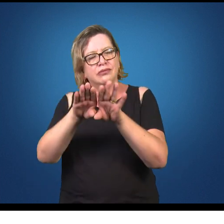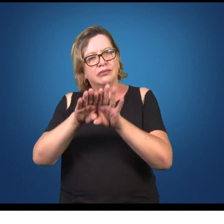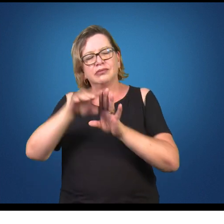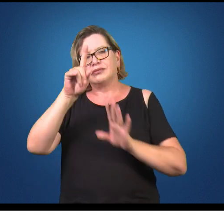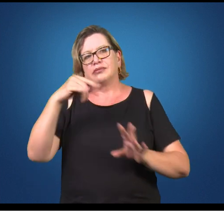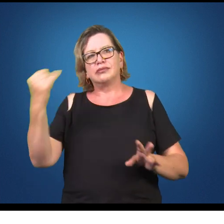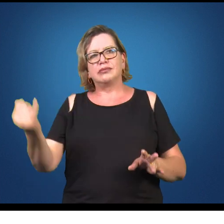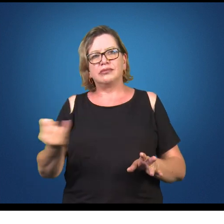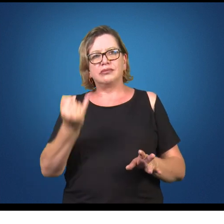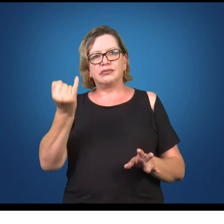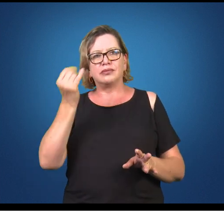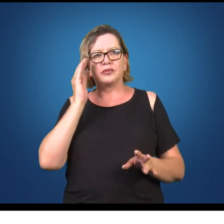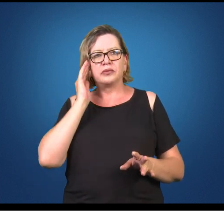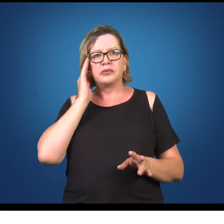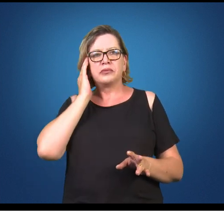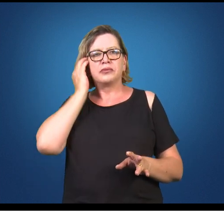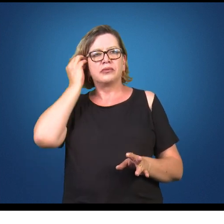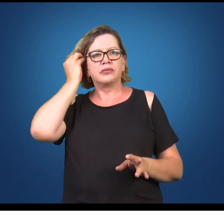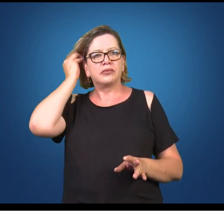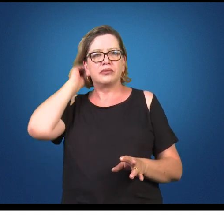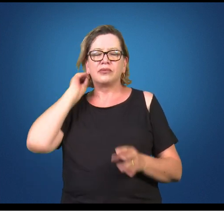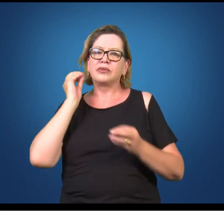acho que é interessante, né?